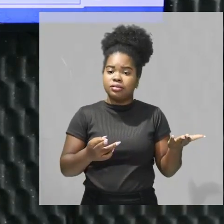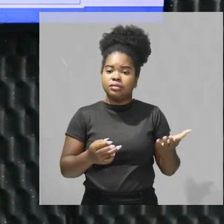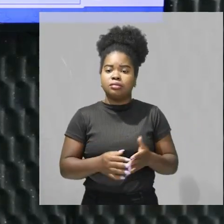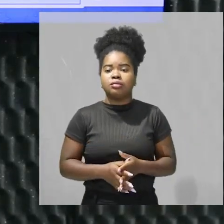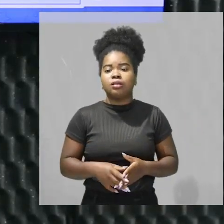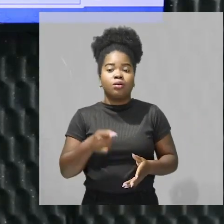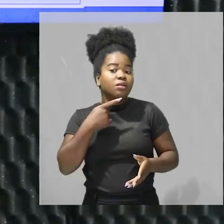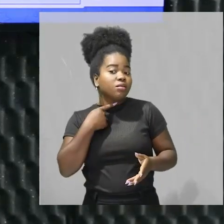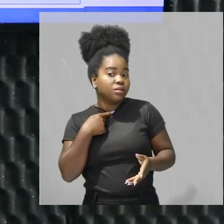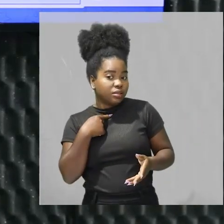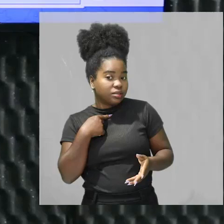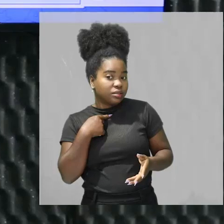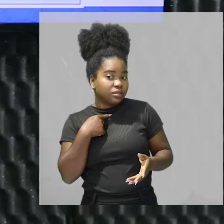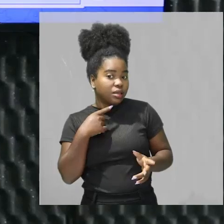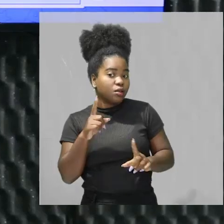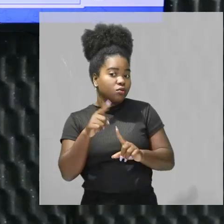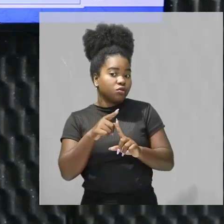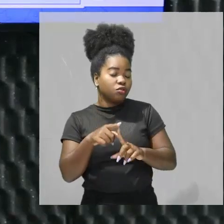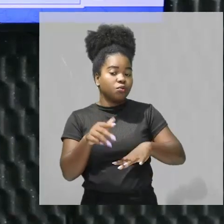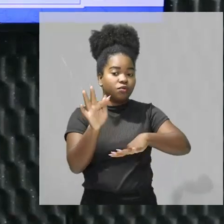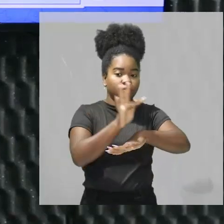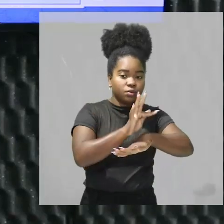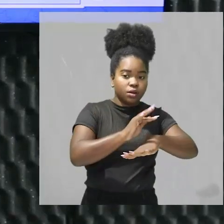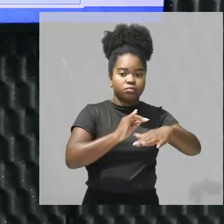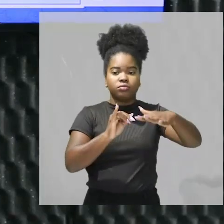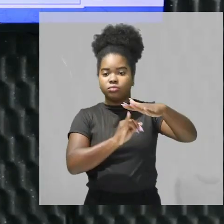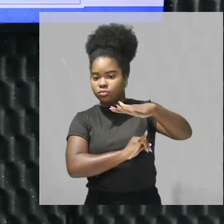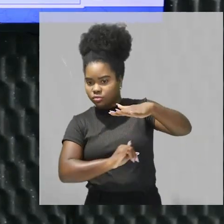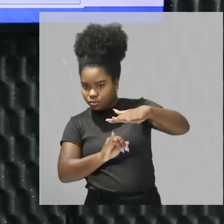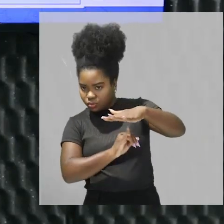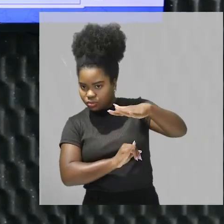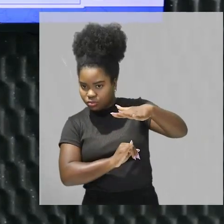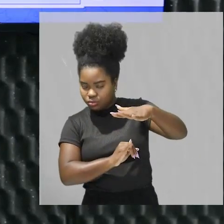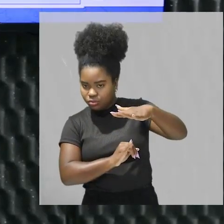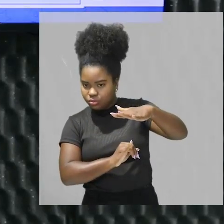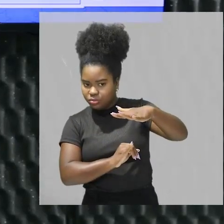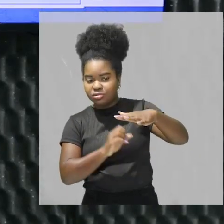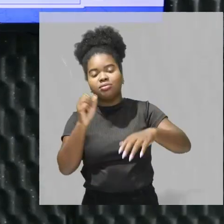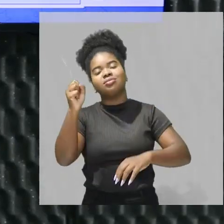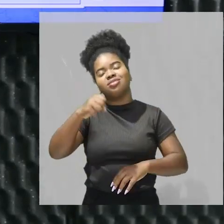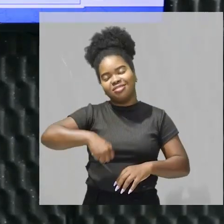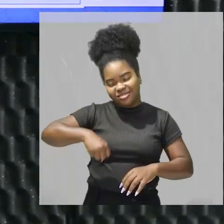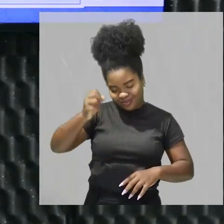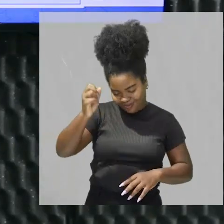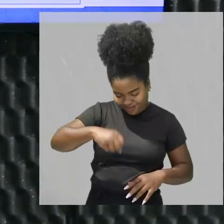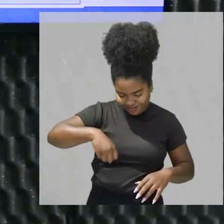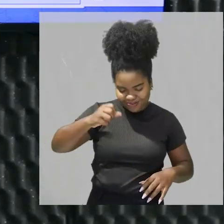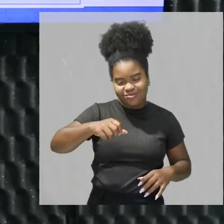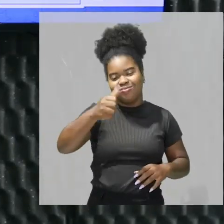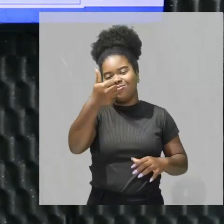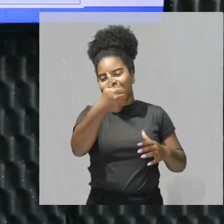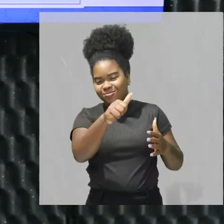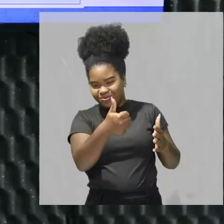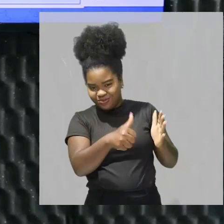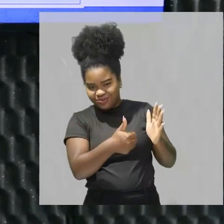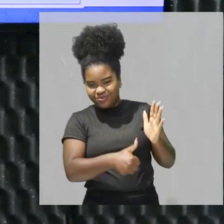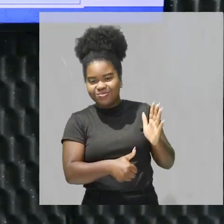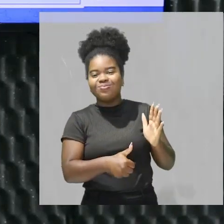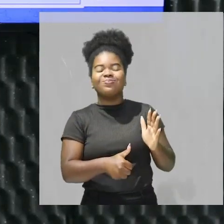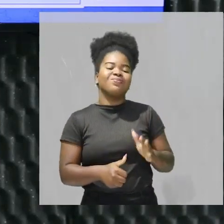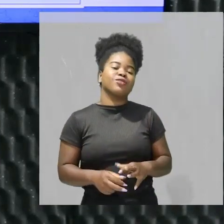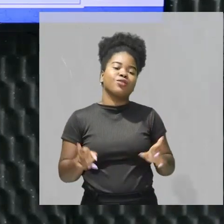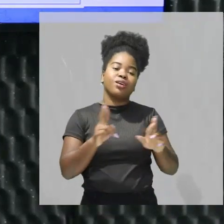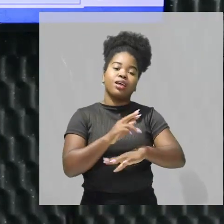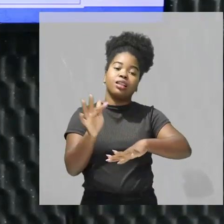coloquial ou a linguagem formal? Sim, nós seremos analisados, seremos avaliados de acordo com a linguagem formal